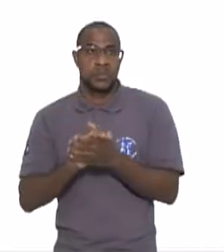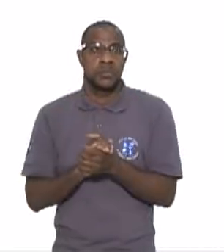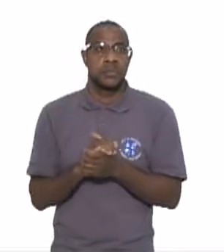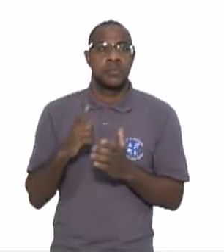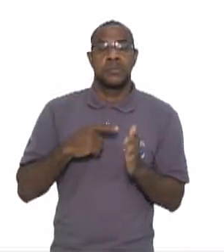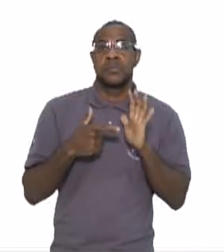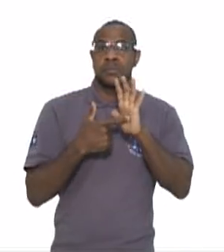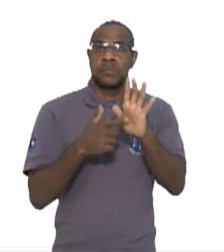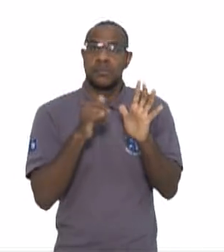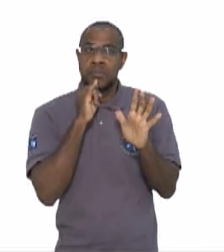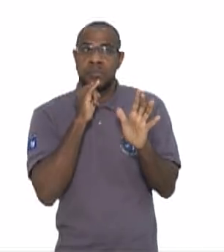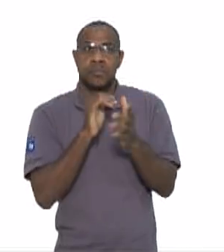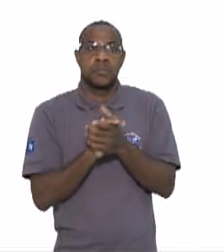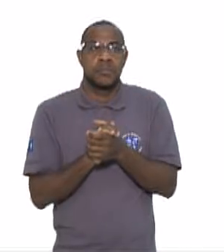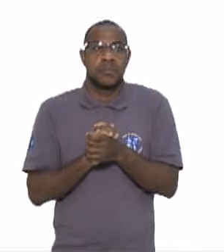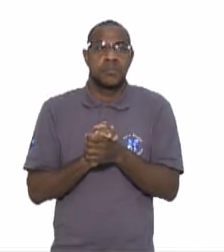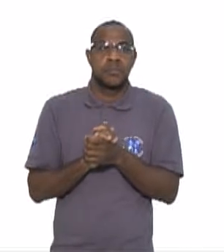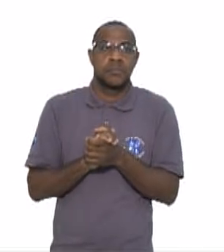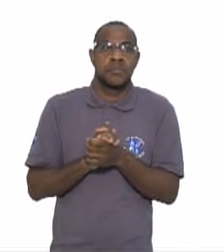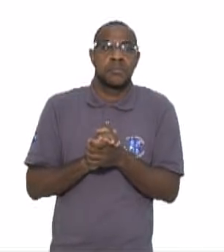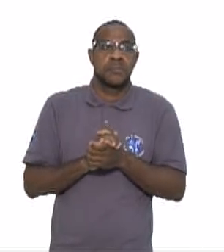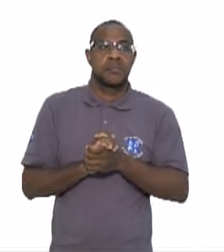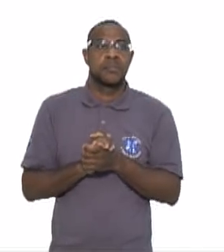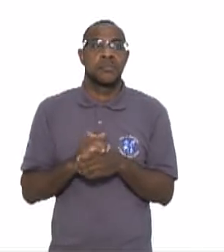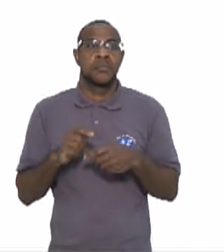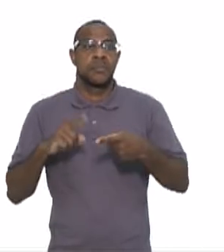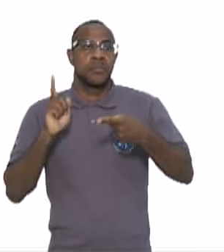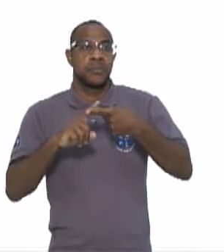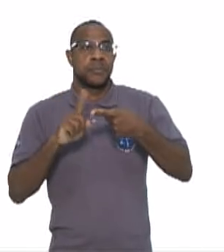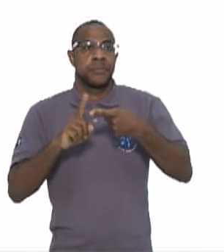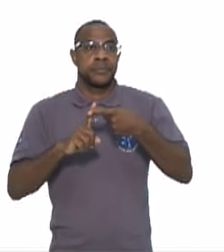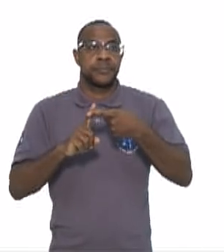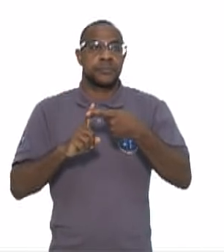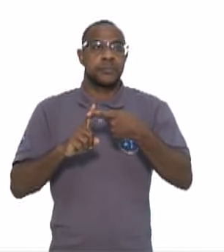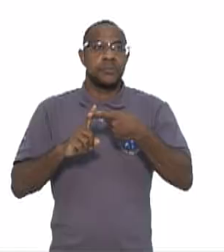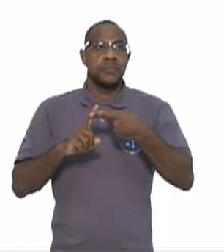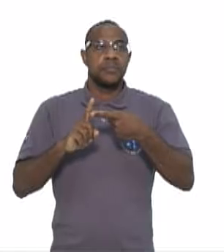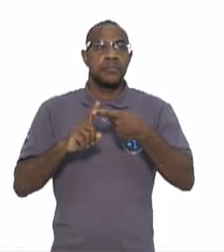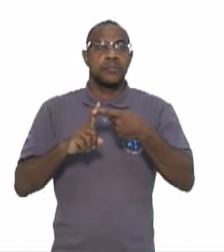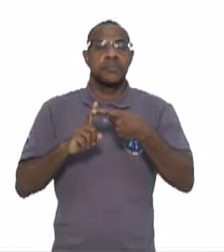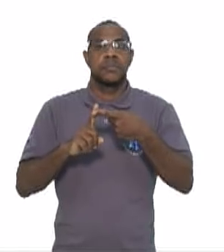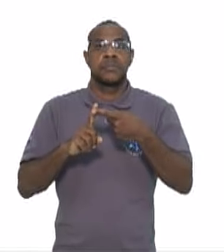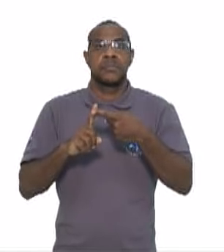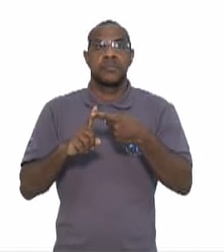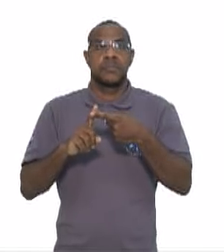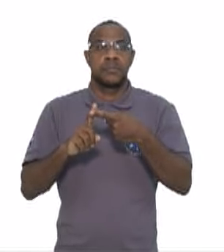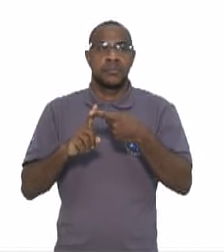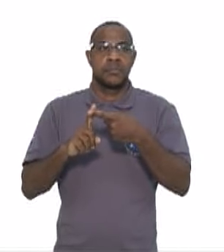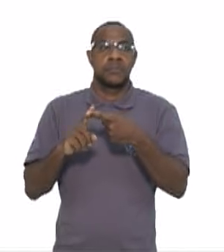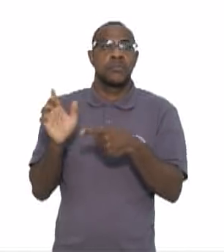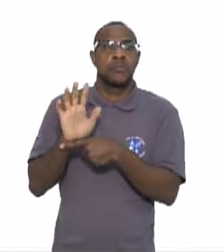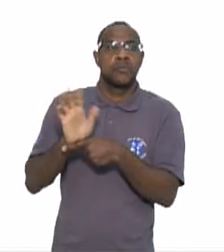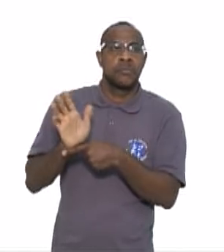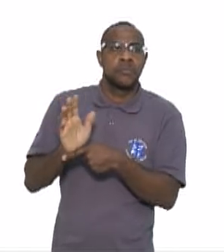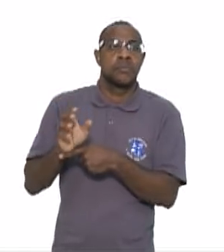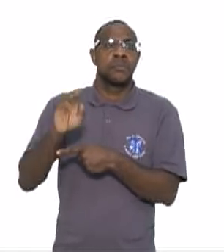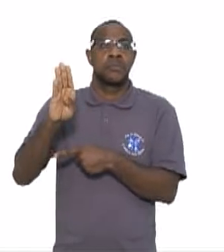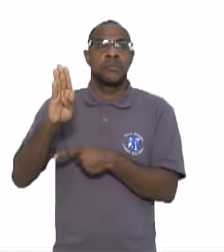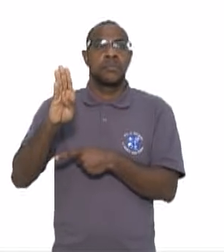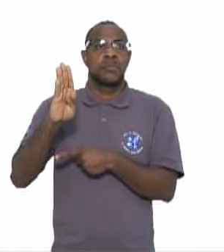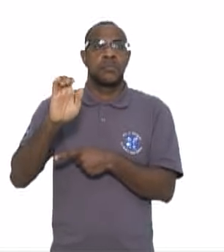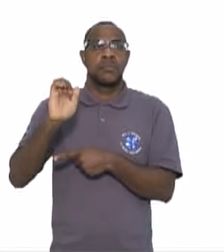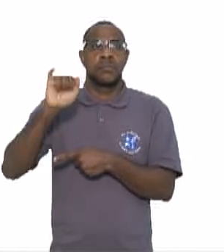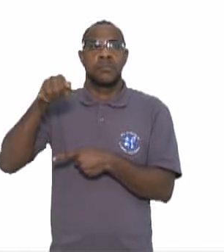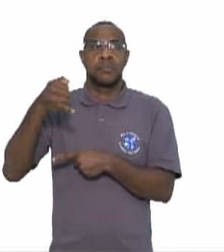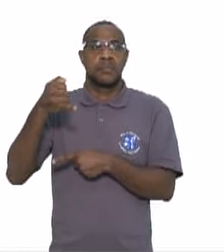alguns exemplos. As Aventuras de Benjamin, o Muiractã, é um livro infantil, né? Conta a história de um garoto que se